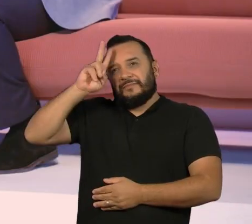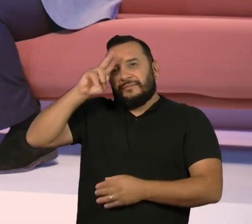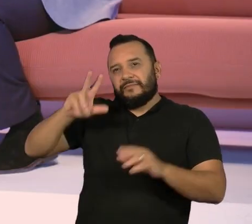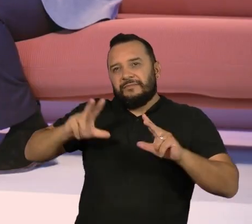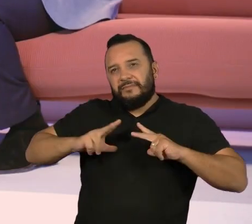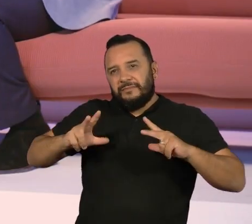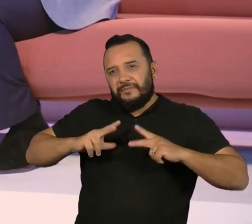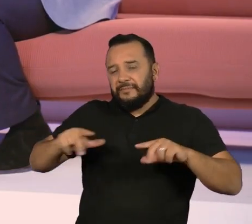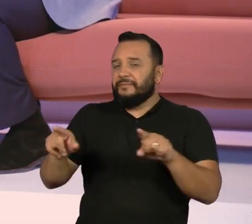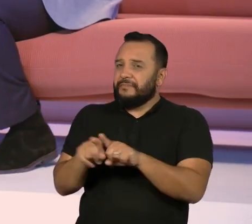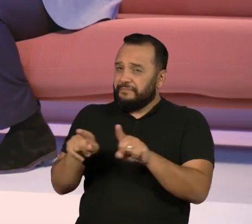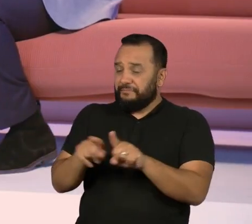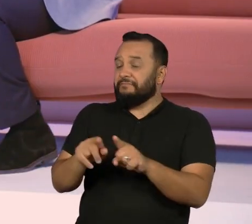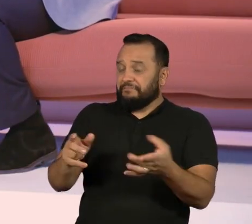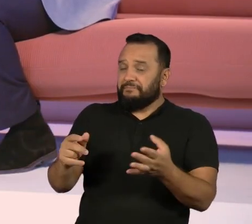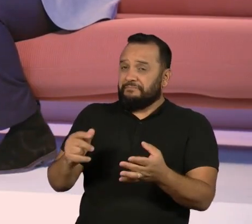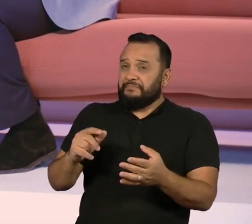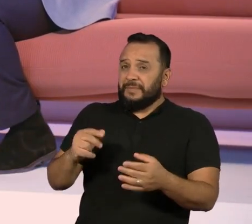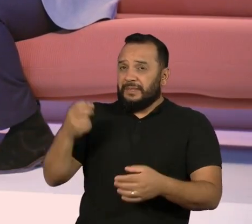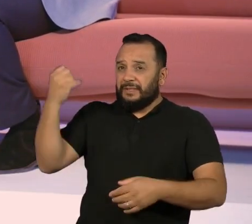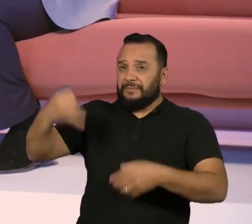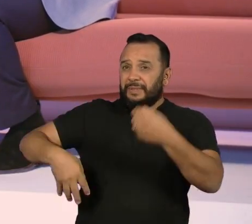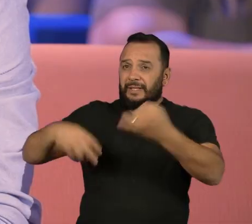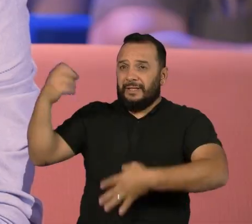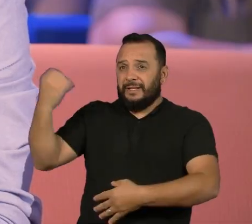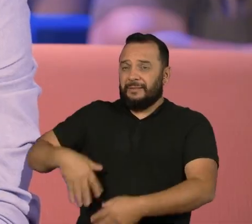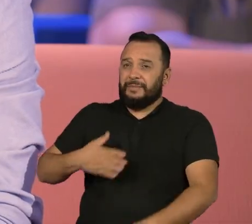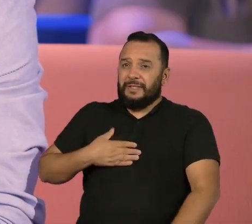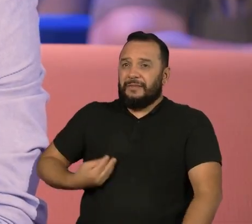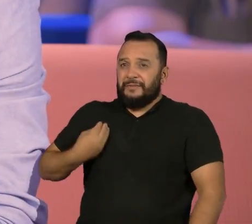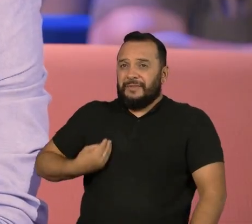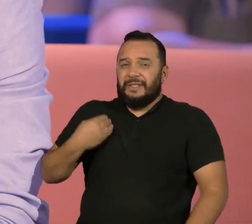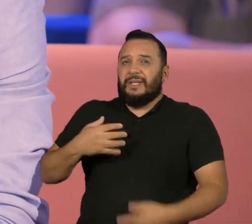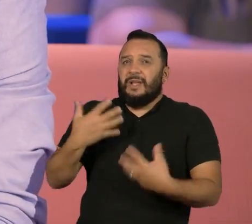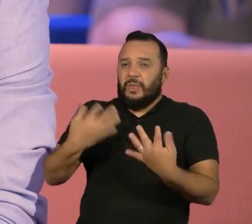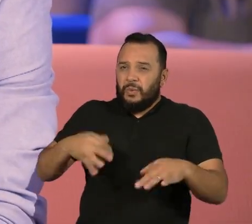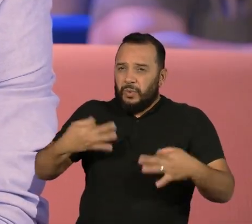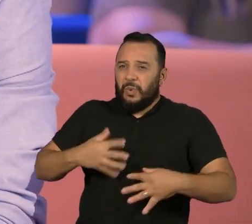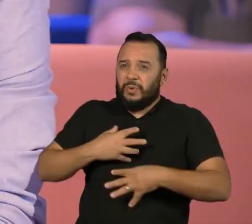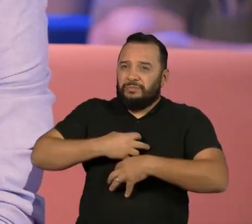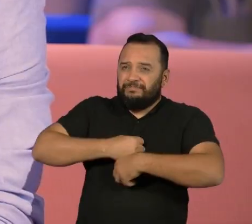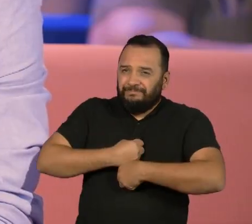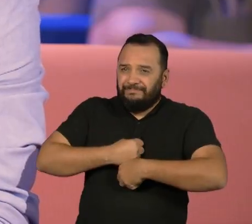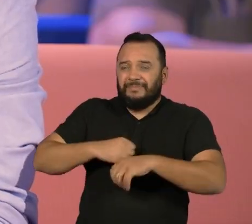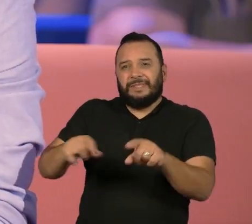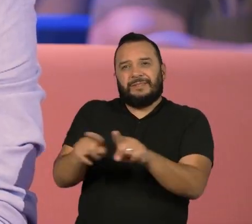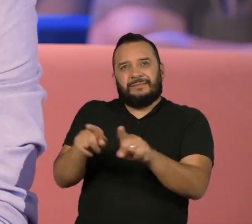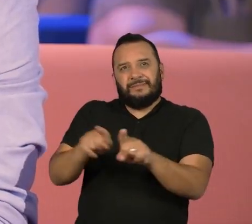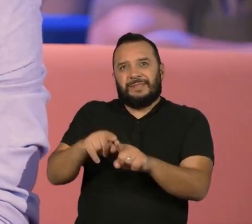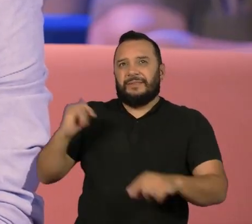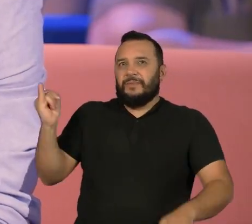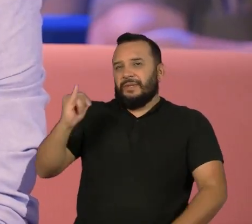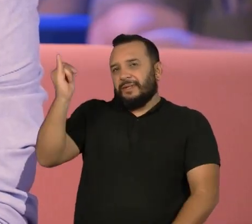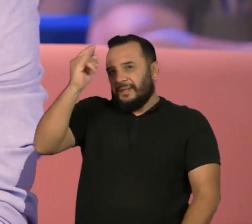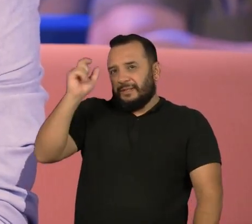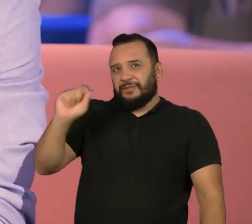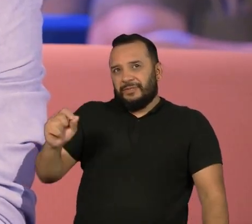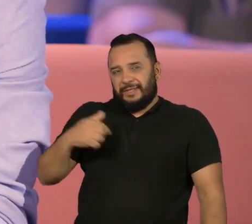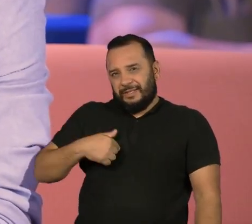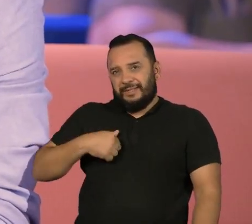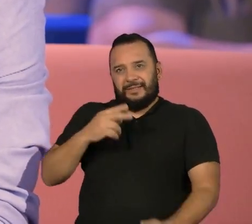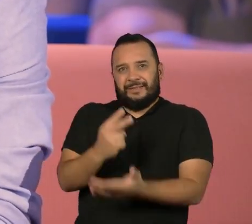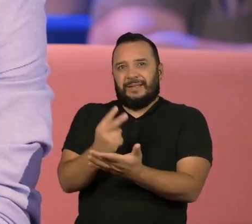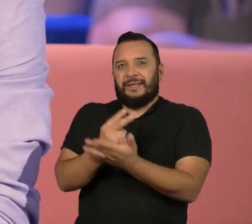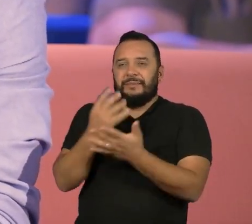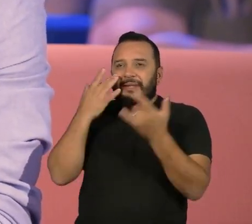como se fosse verdadeiramente um relato meu pessoal, doloroso, mas ao mesmo tempo importante a cada sessão eu